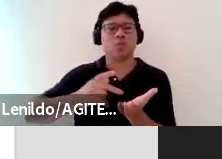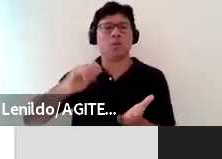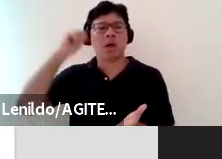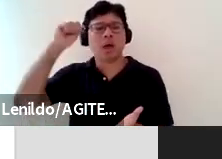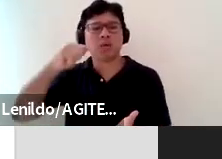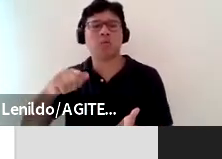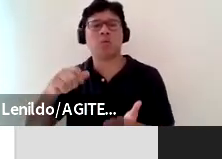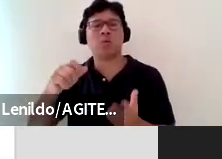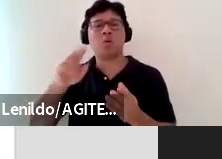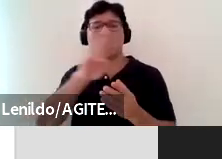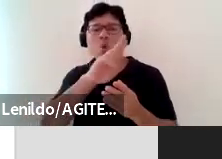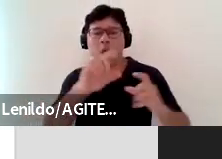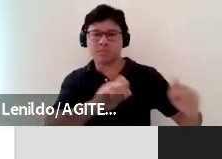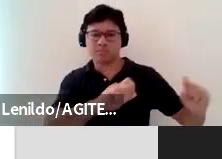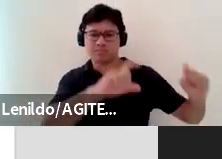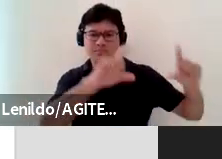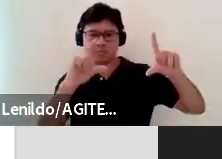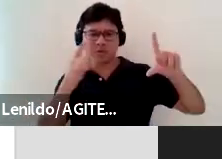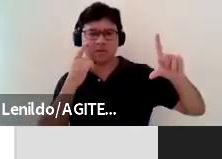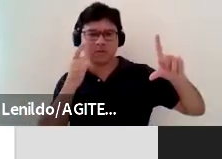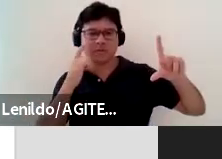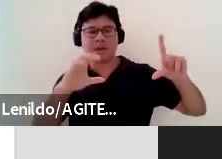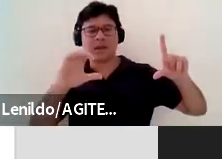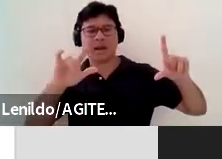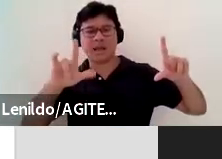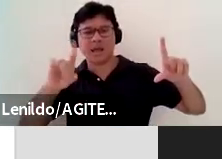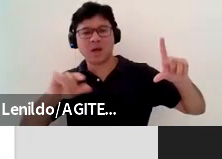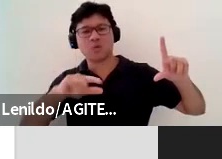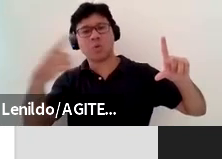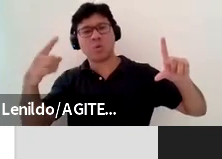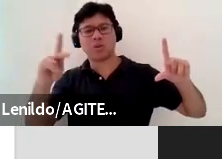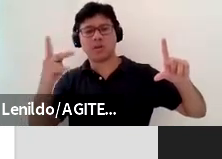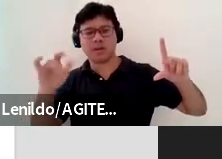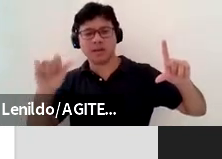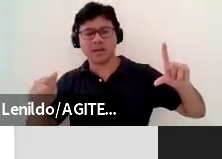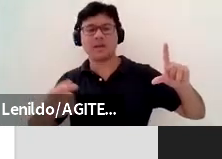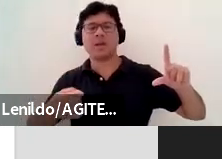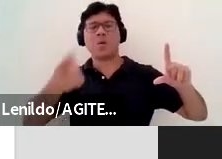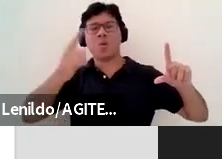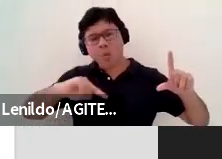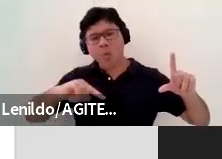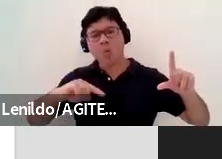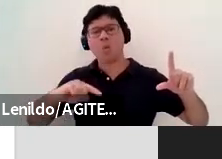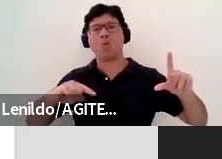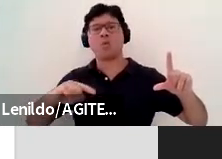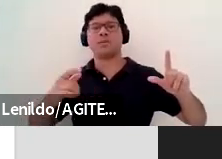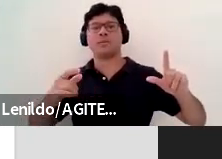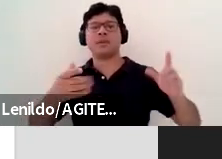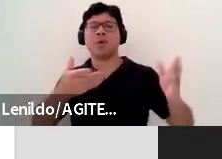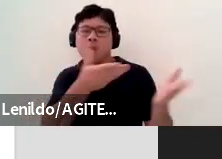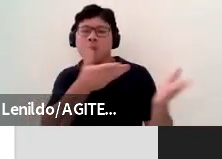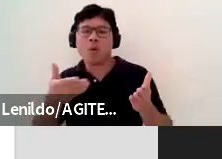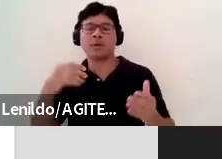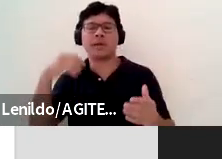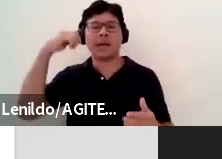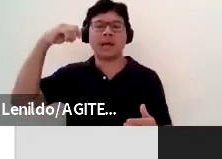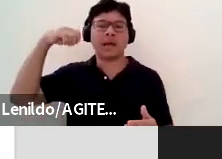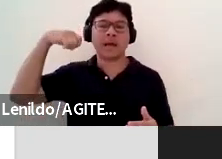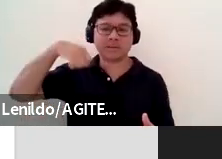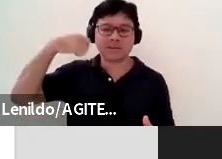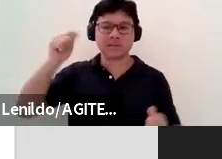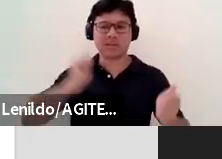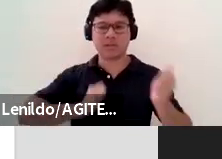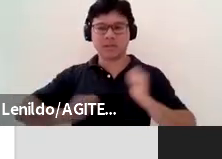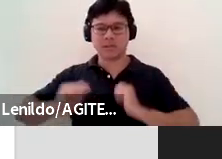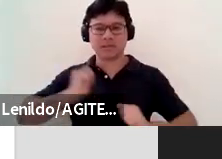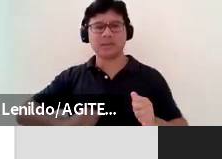Cruz, que faz doutorado na PUC também, maravilhosa. Trouxe uma convidada que é a Helena Barvá, que é atriz. A gente teve um debate sobre o